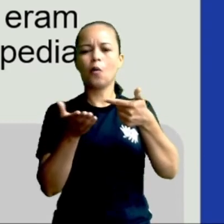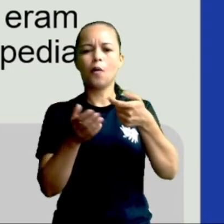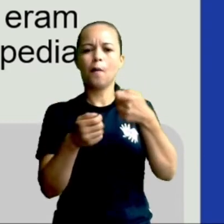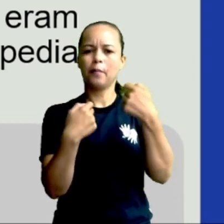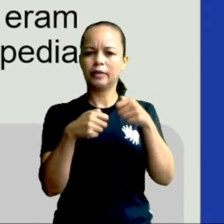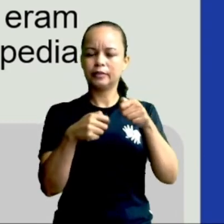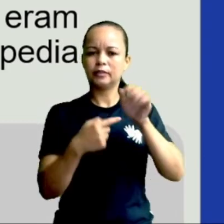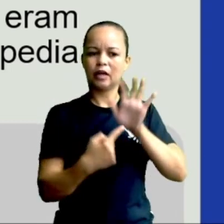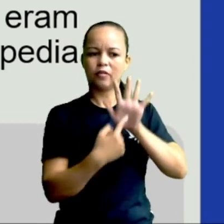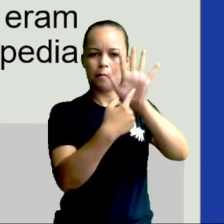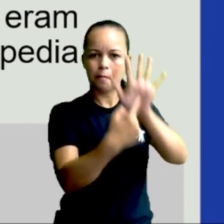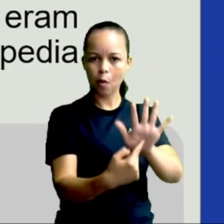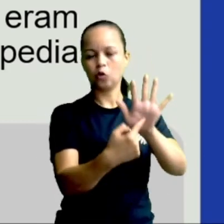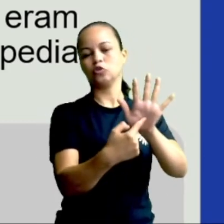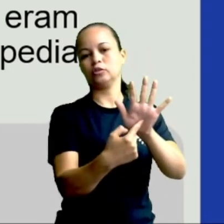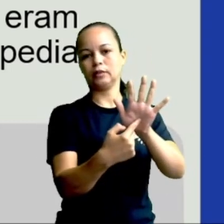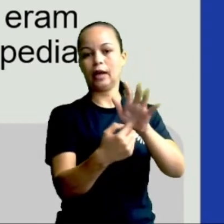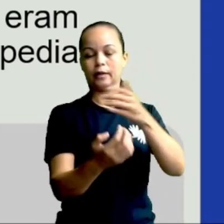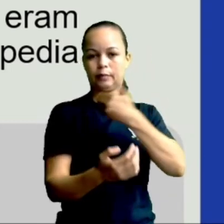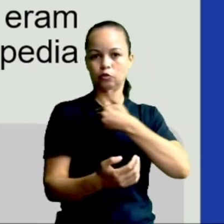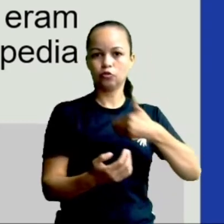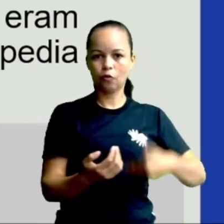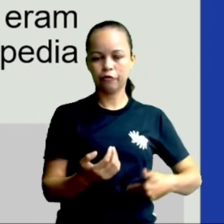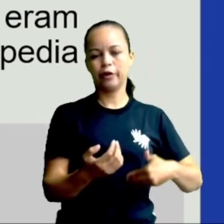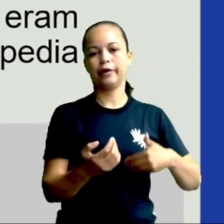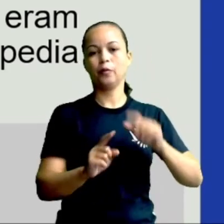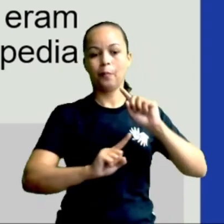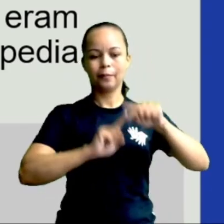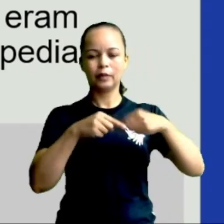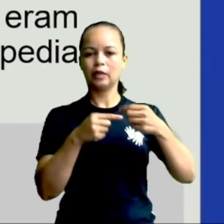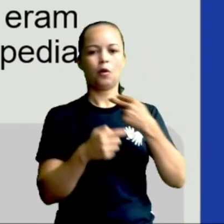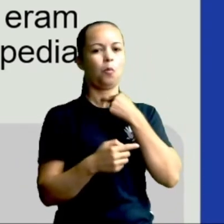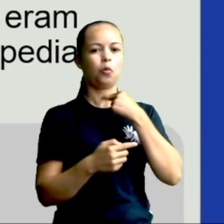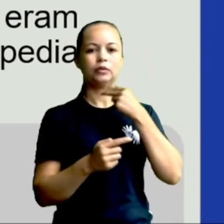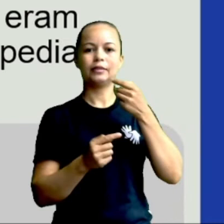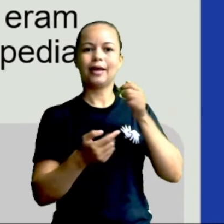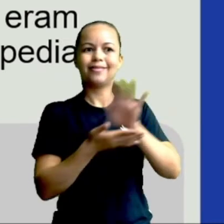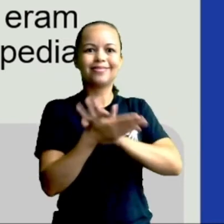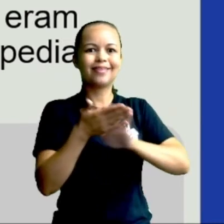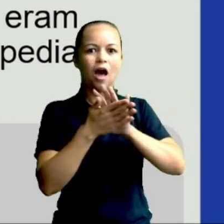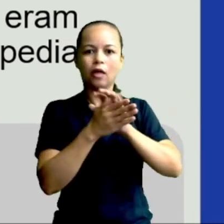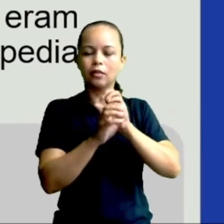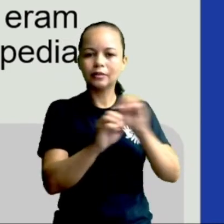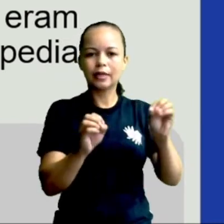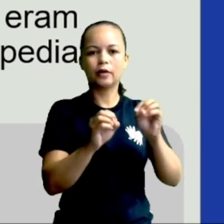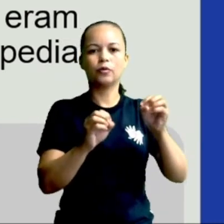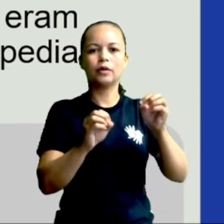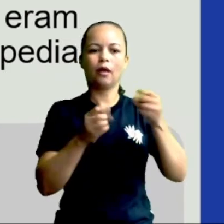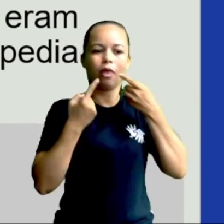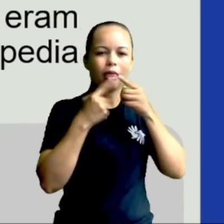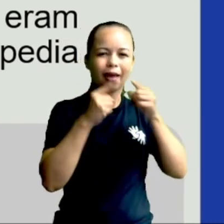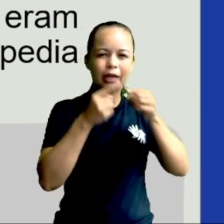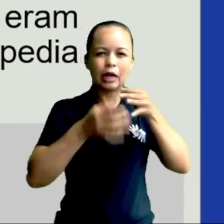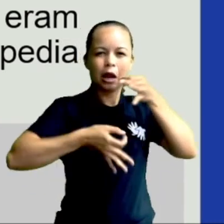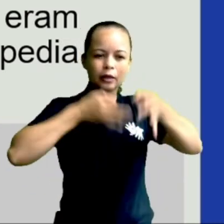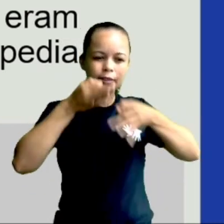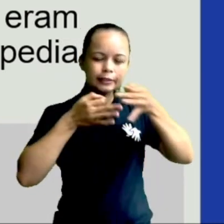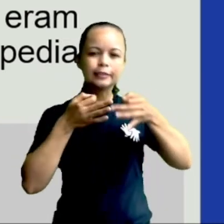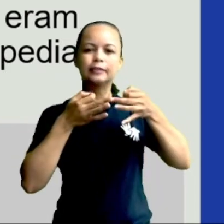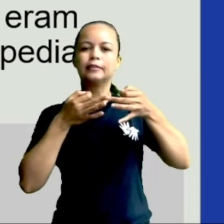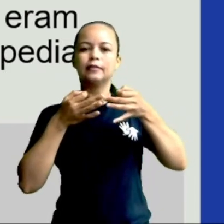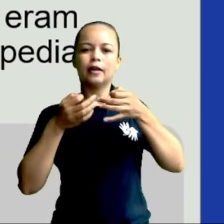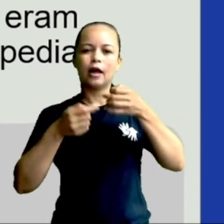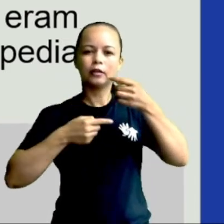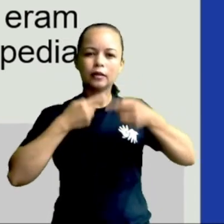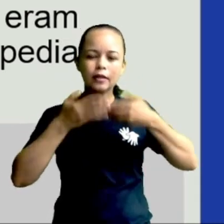que passar primeiro pelo crivo dos governantes, porque não podia sair nada que criticasse, que